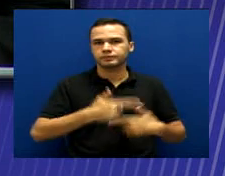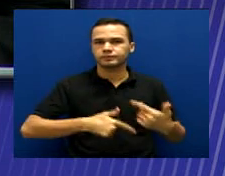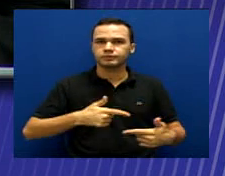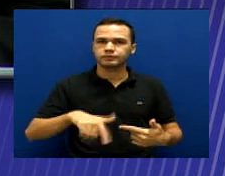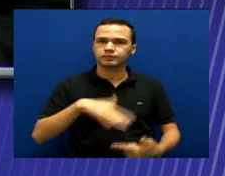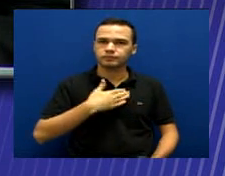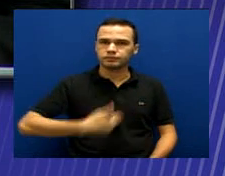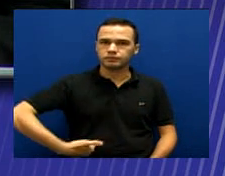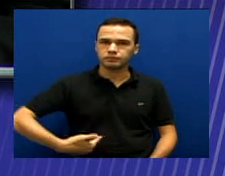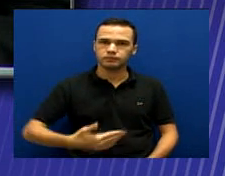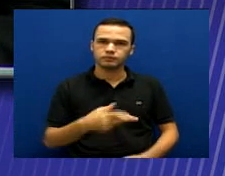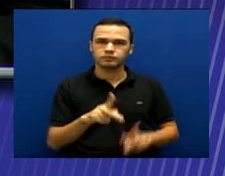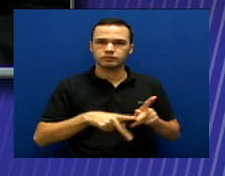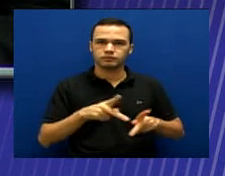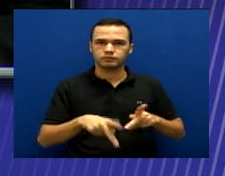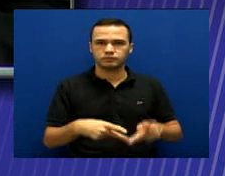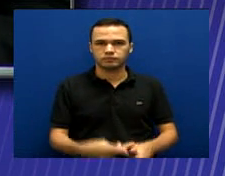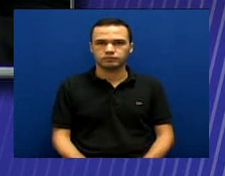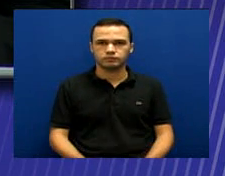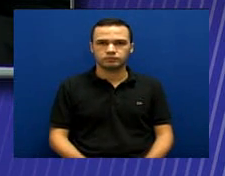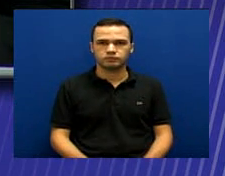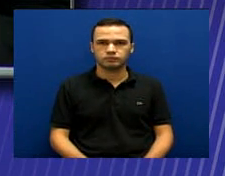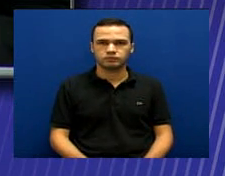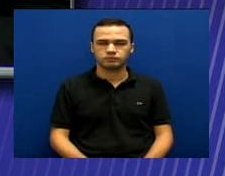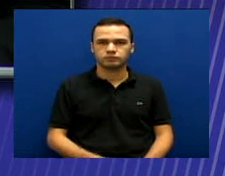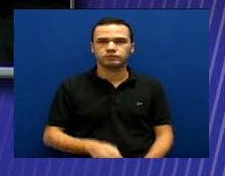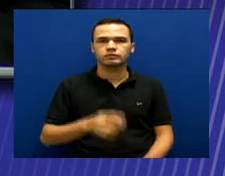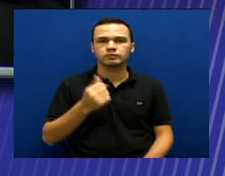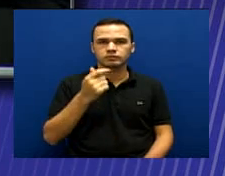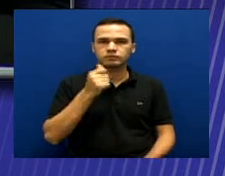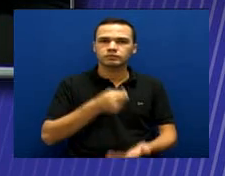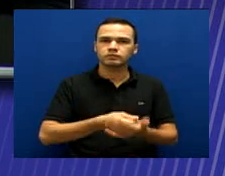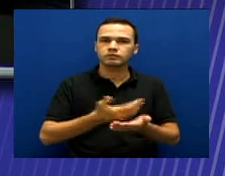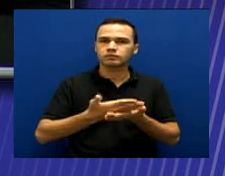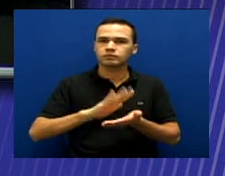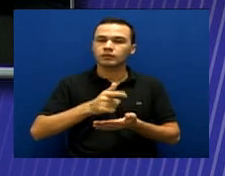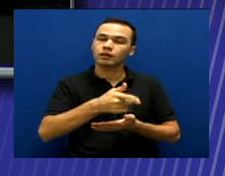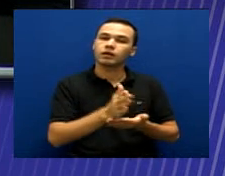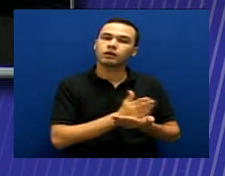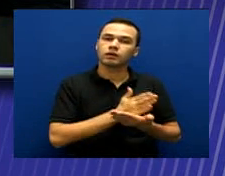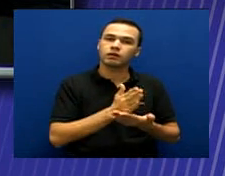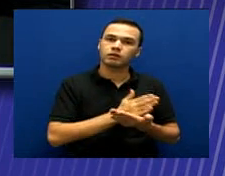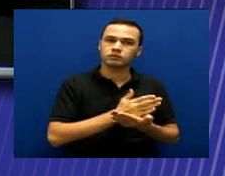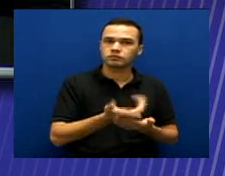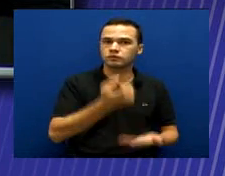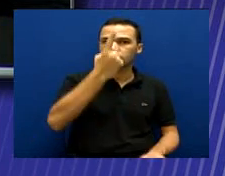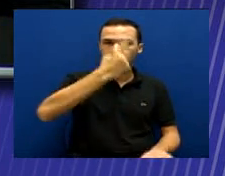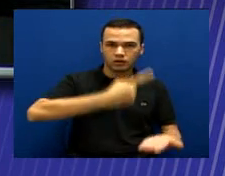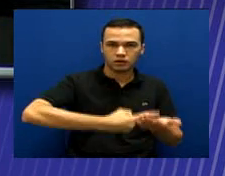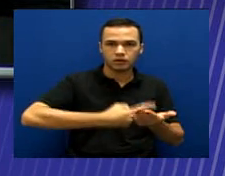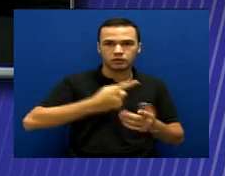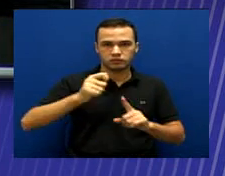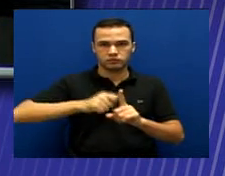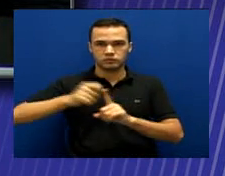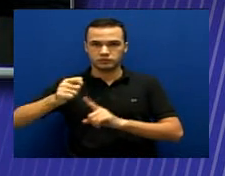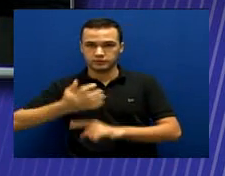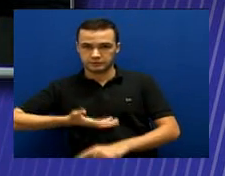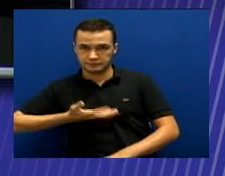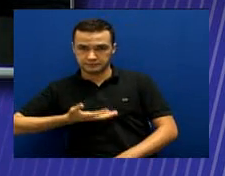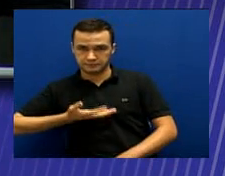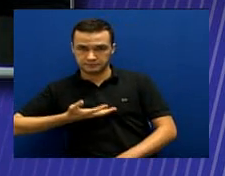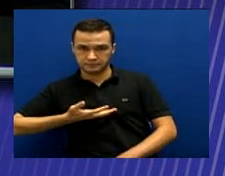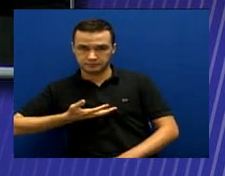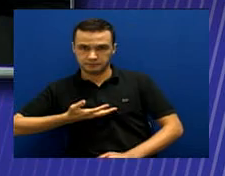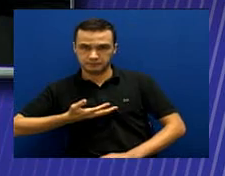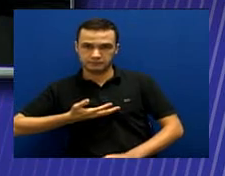da autoridade pública na verdade pública é o resto a pagar o que significa que são aquelas aqueles compromisso assumido no mês de dezembro é